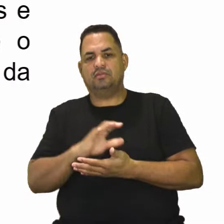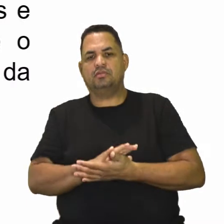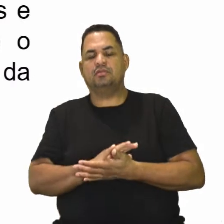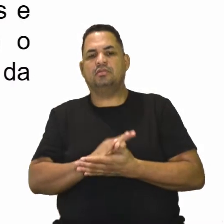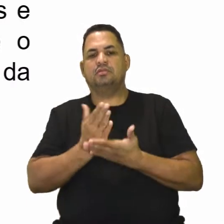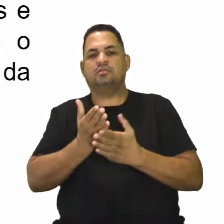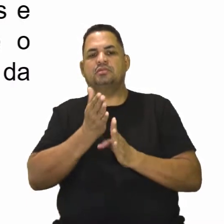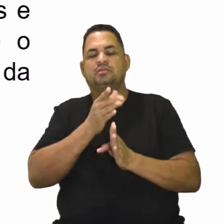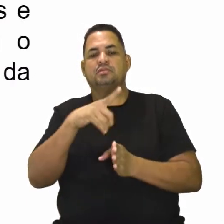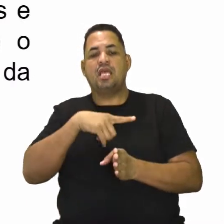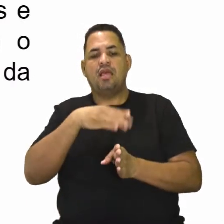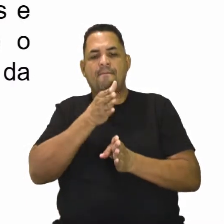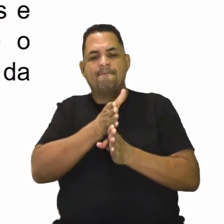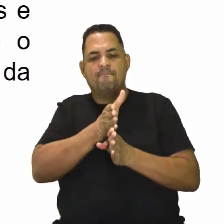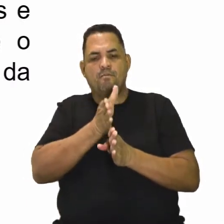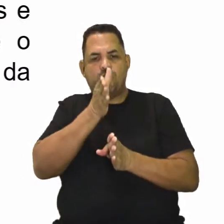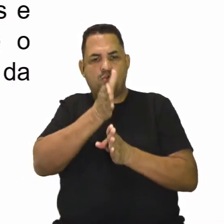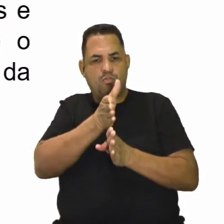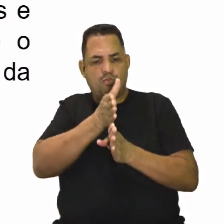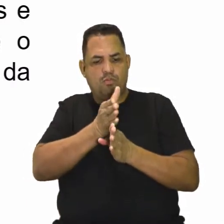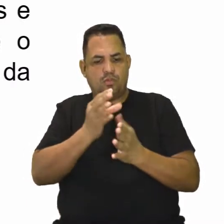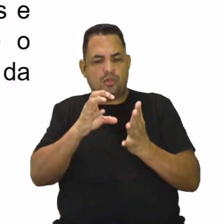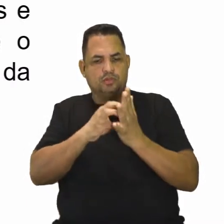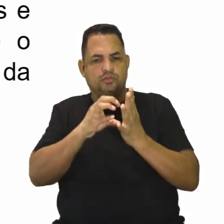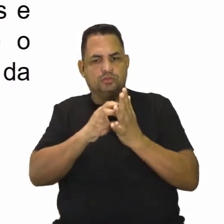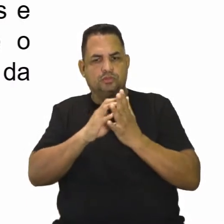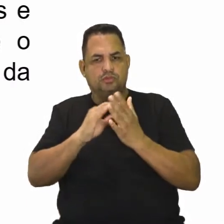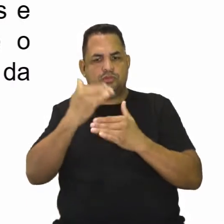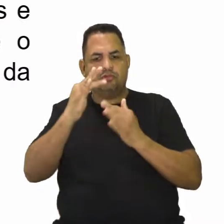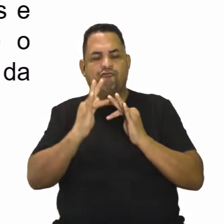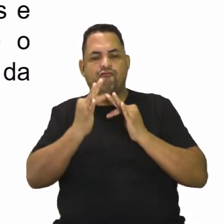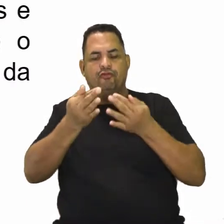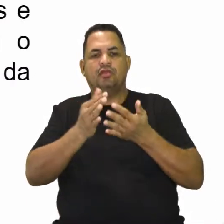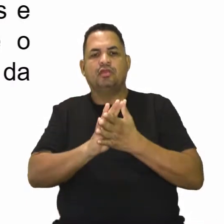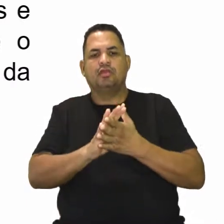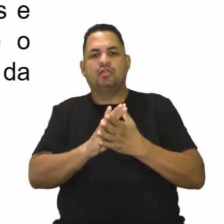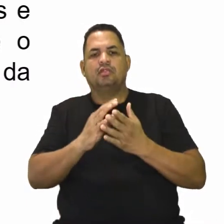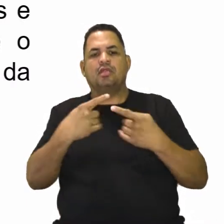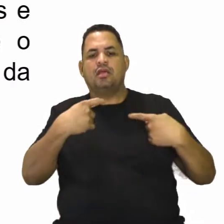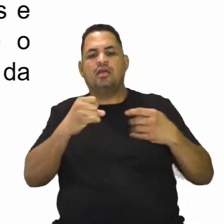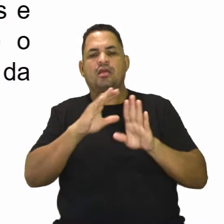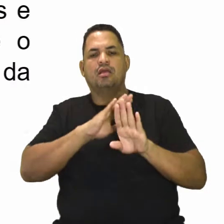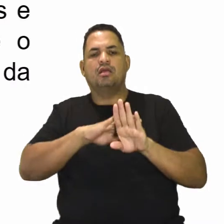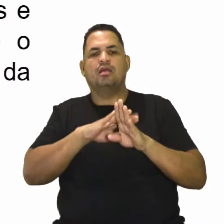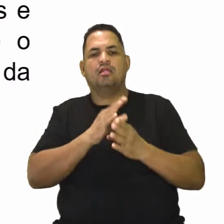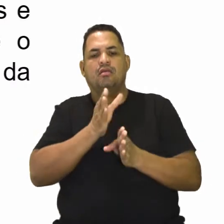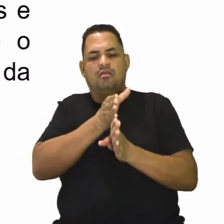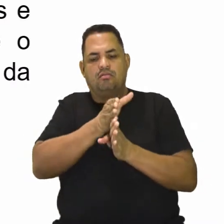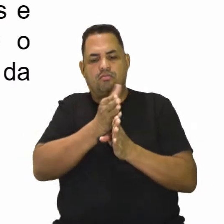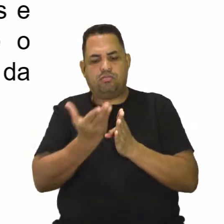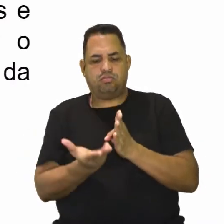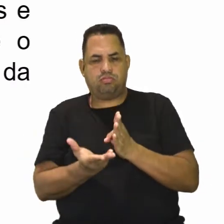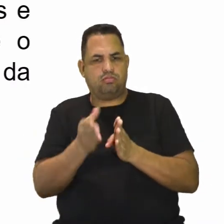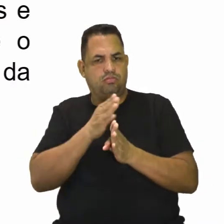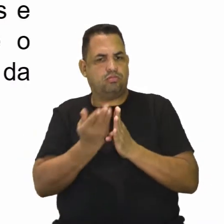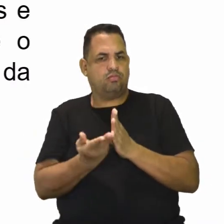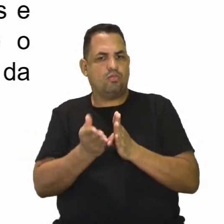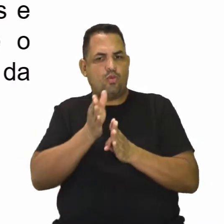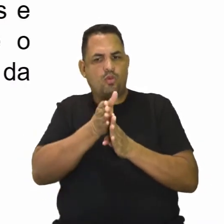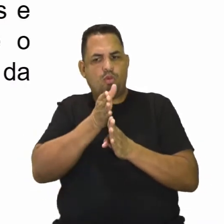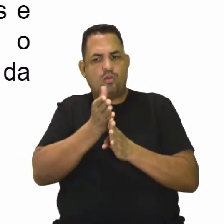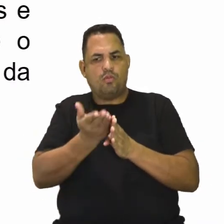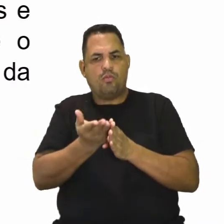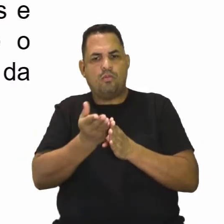1989, nós temos um símbolo maior do fim dessa Guerra Fria, que foi a queda do Muro de